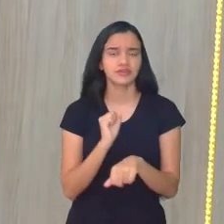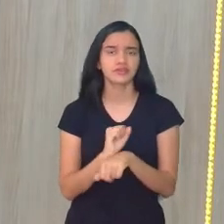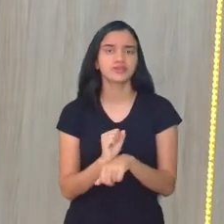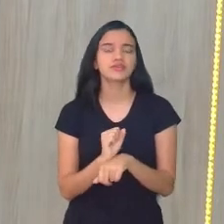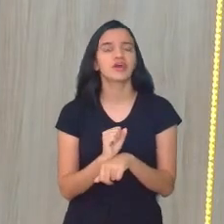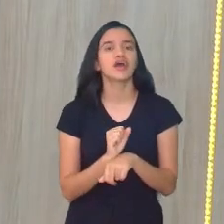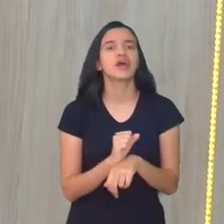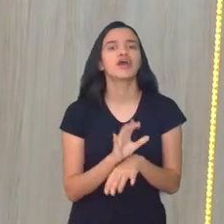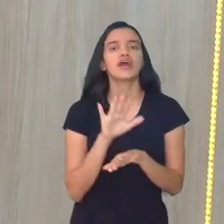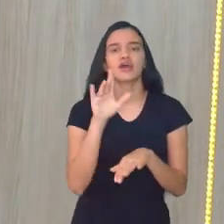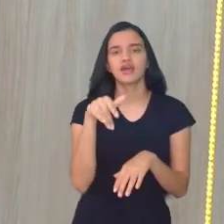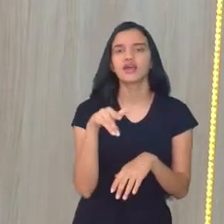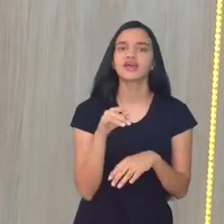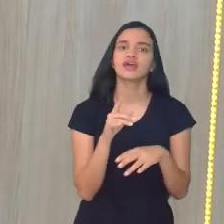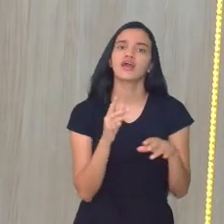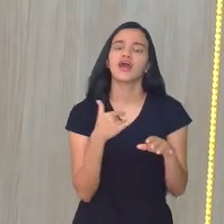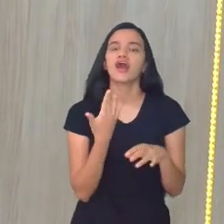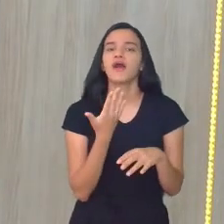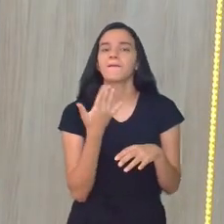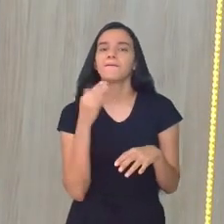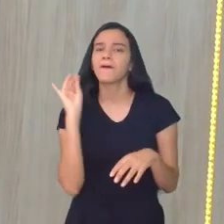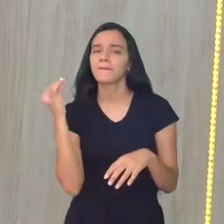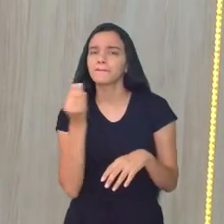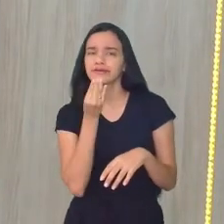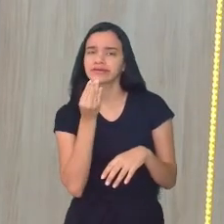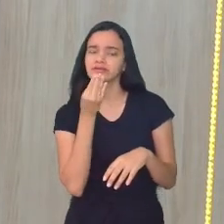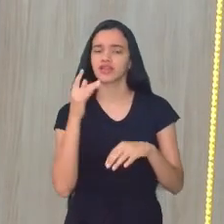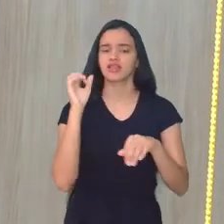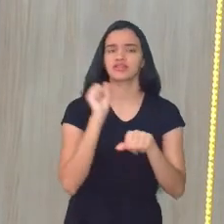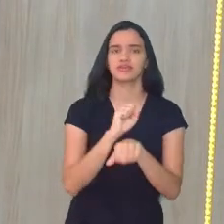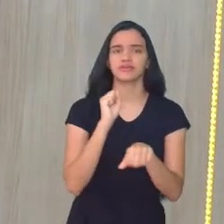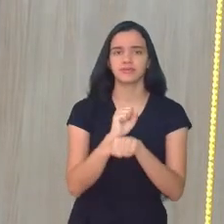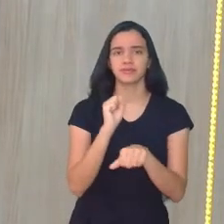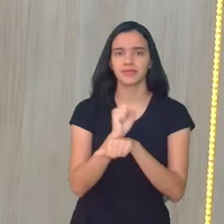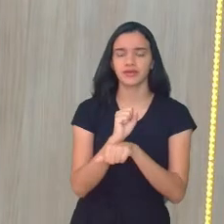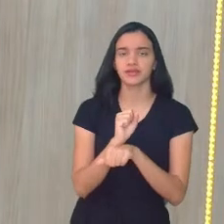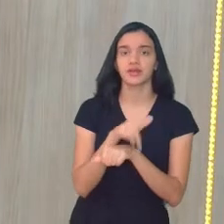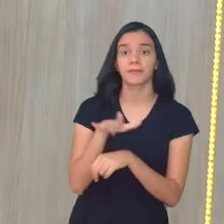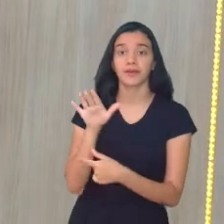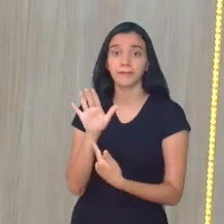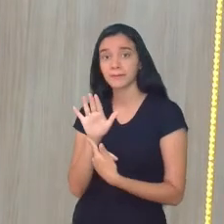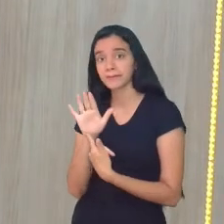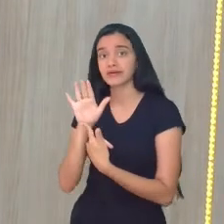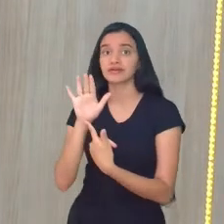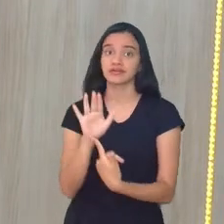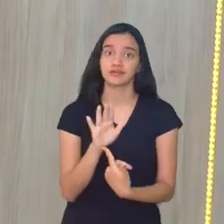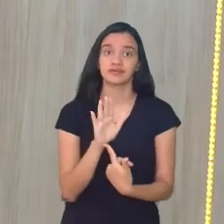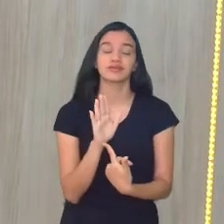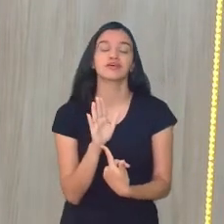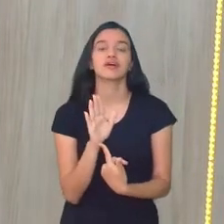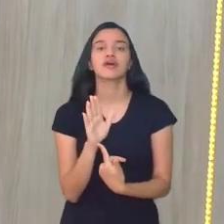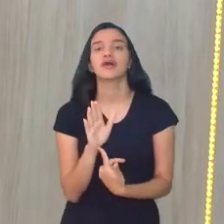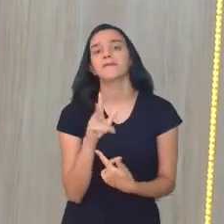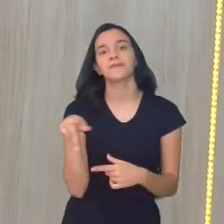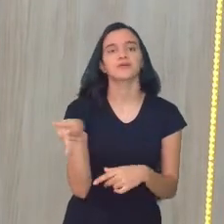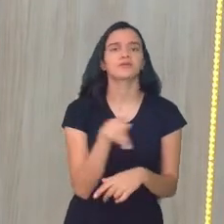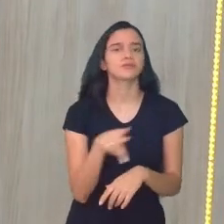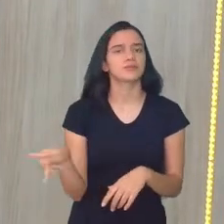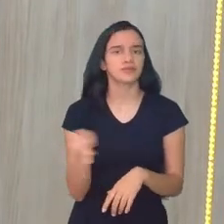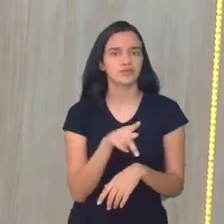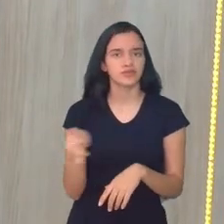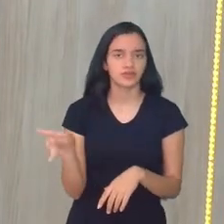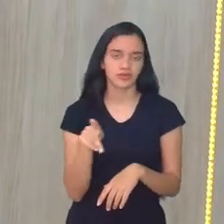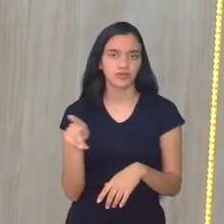e pega uma boa oportunidade, espera essa oportunidade para apresentar aí para os professores